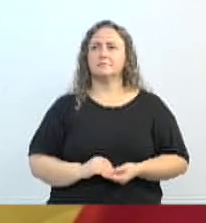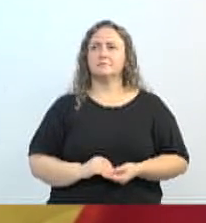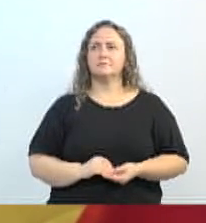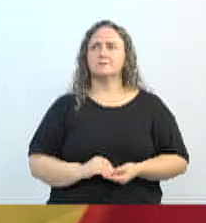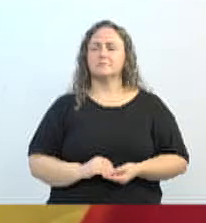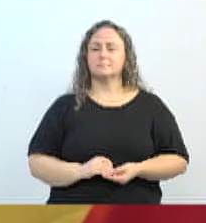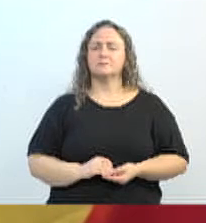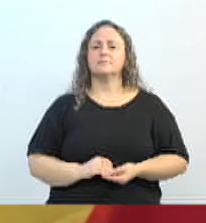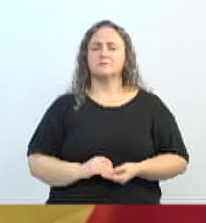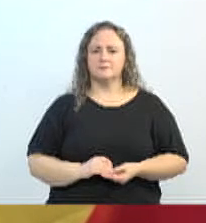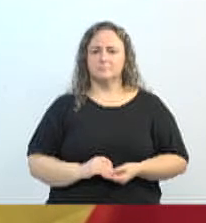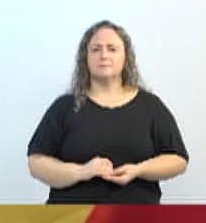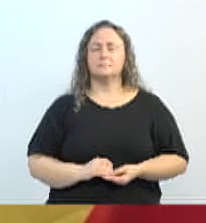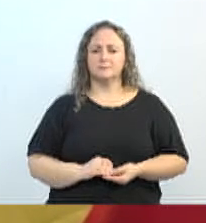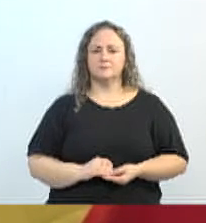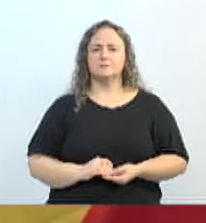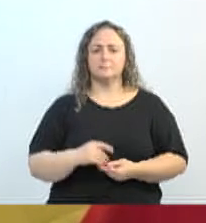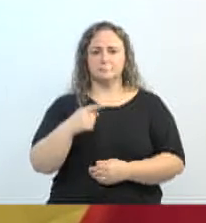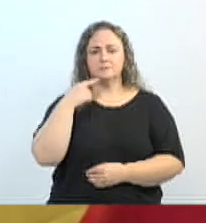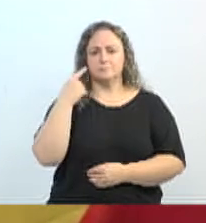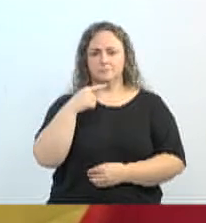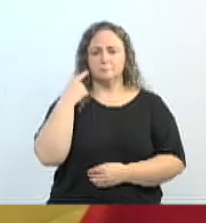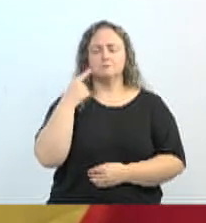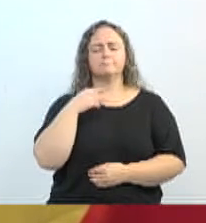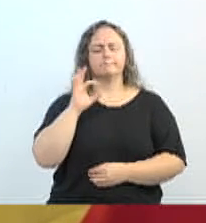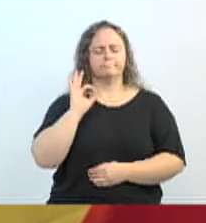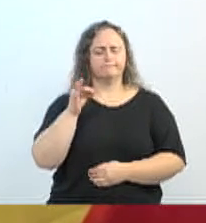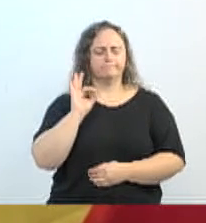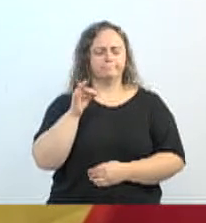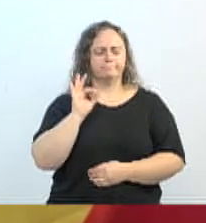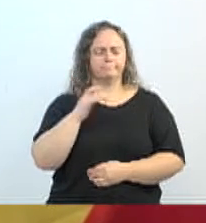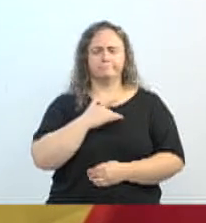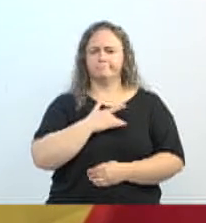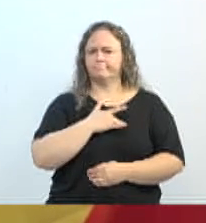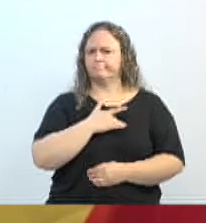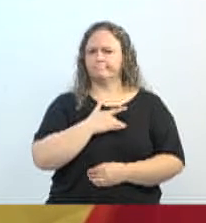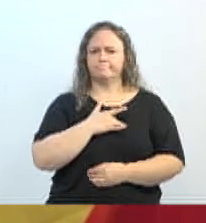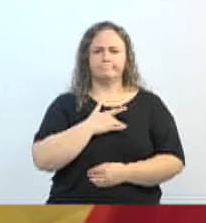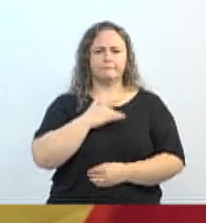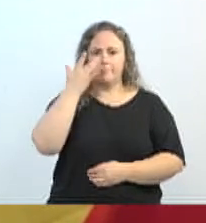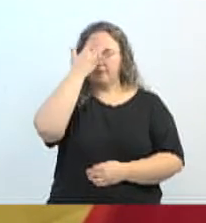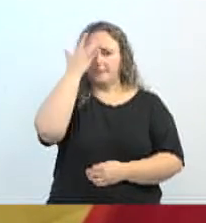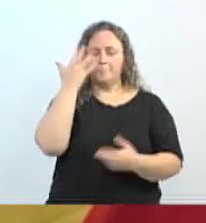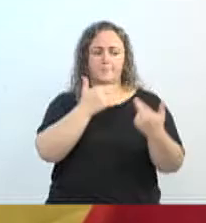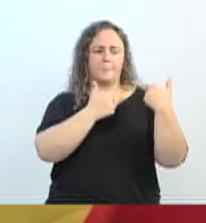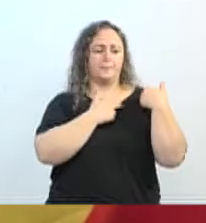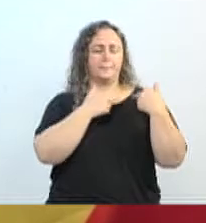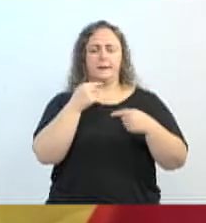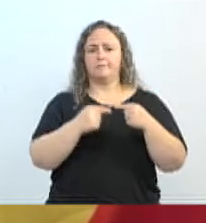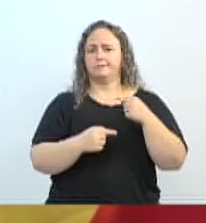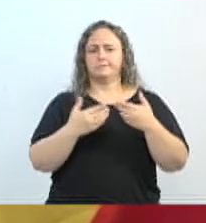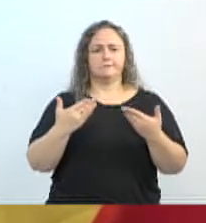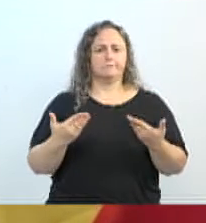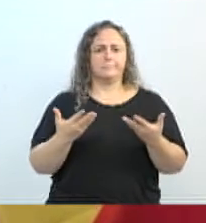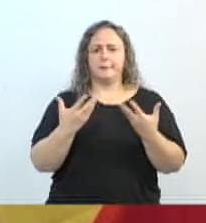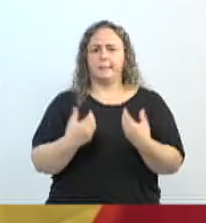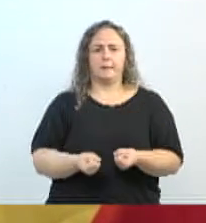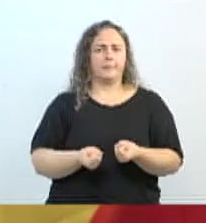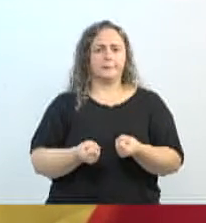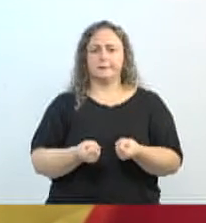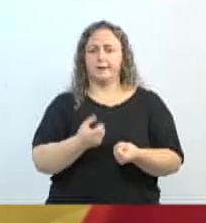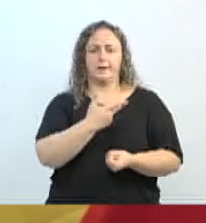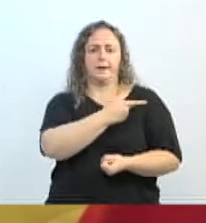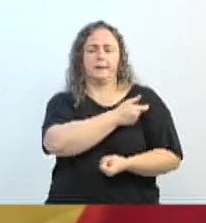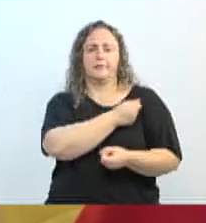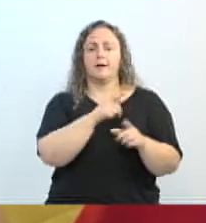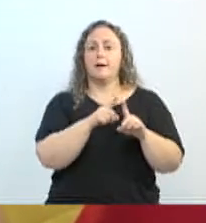Sim, Lazzarini, considero uma irresponsabilidade, é uma pena que essas pessoas continuem advogando contra a vacinação, mas elas